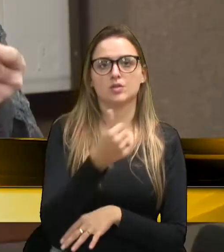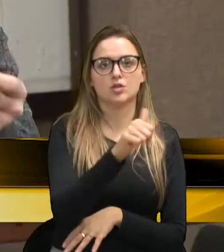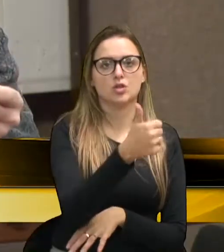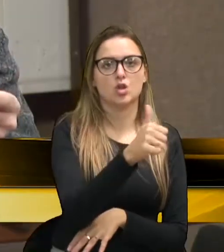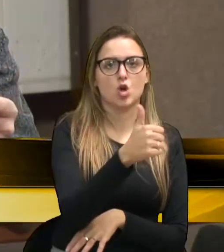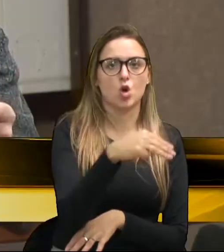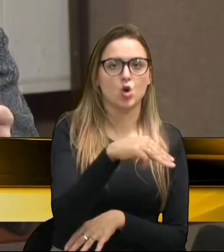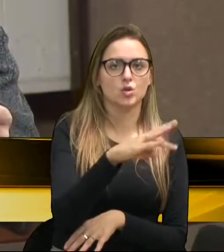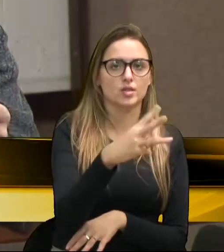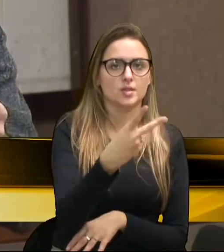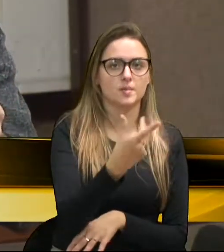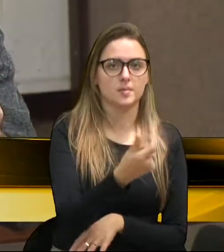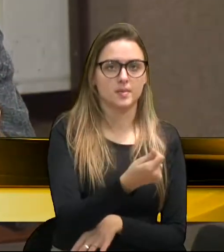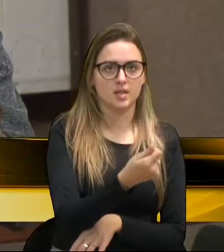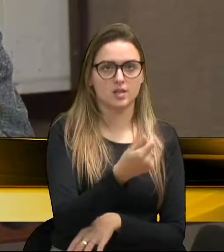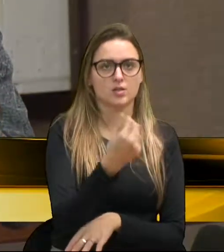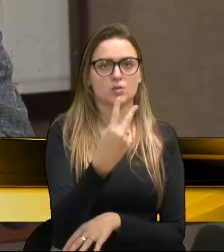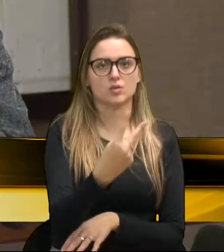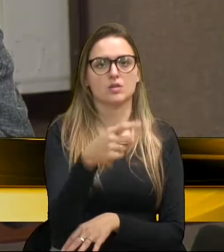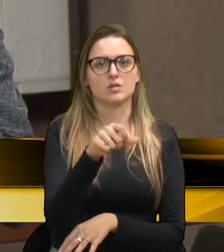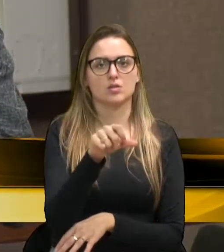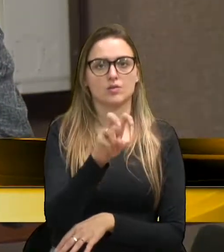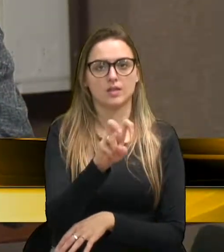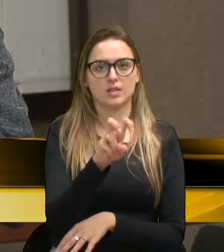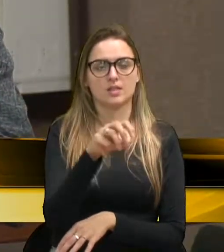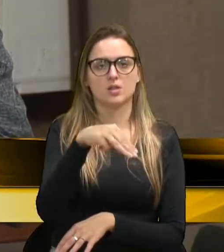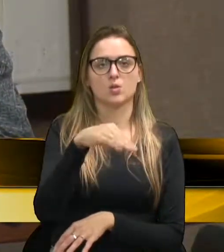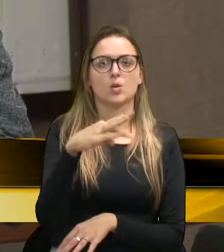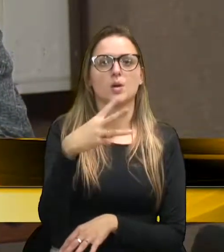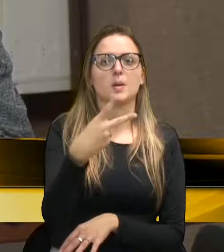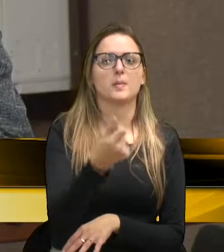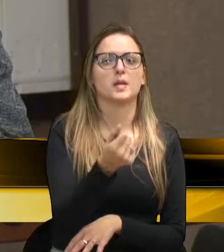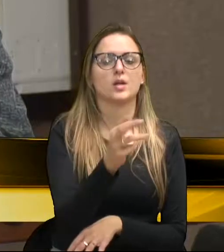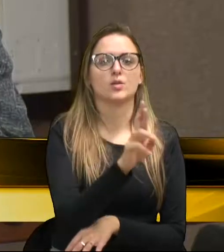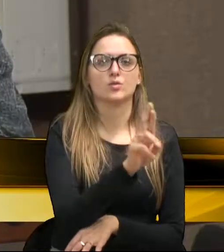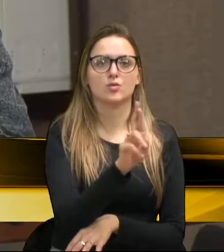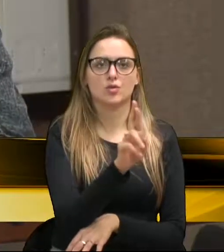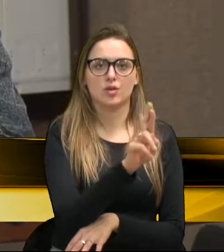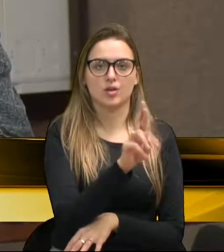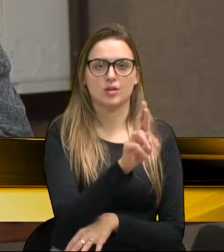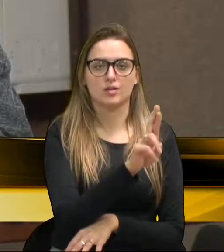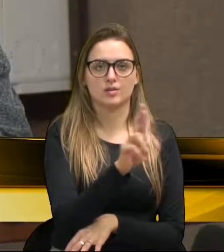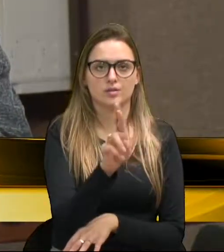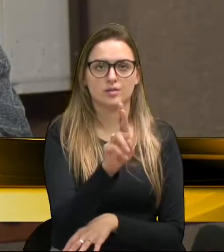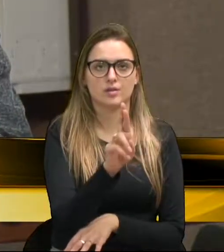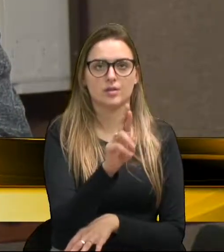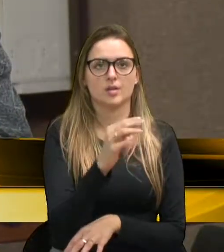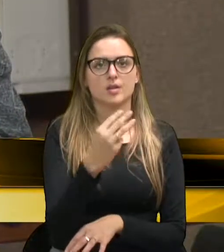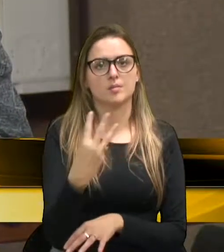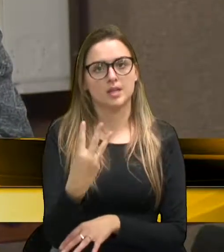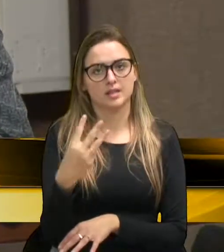população caxiense, 295 milhões de reais para R$